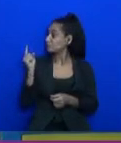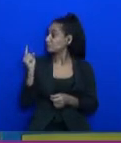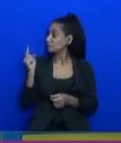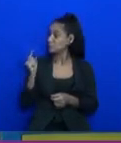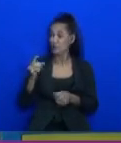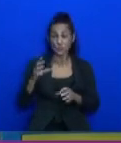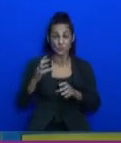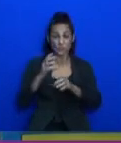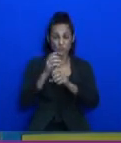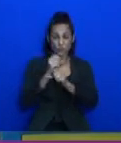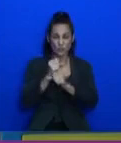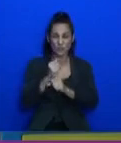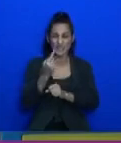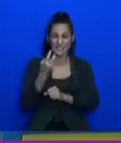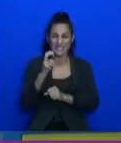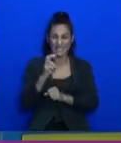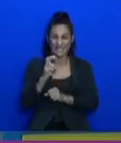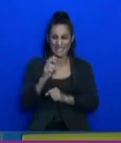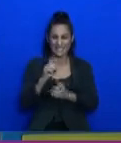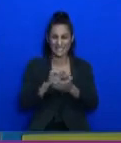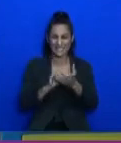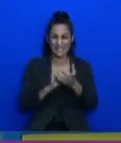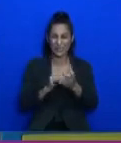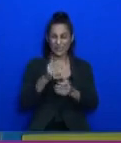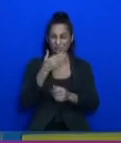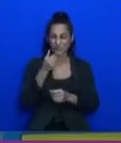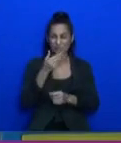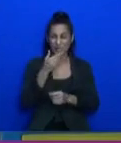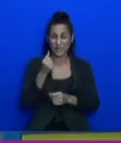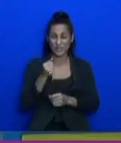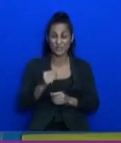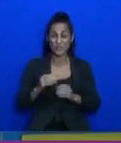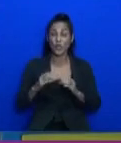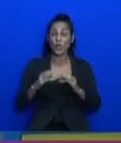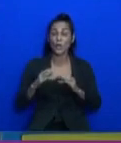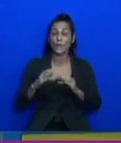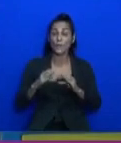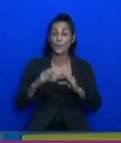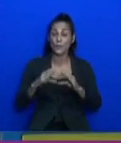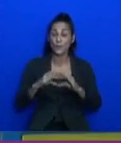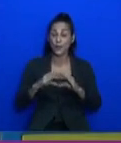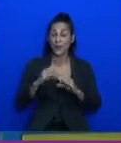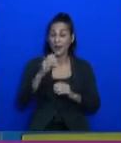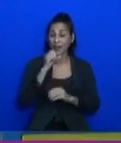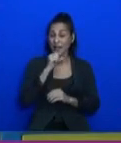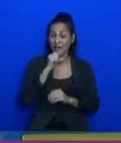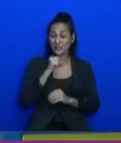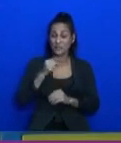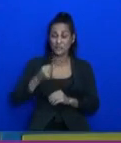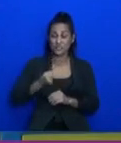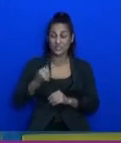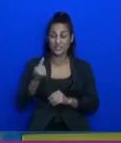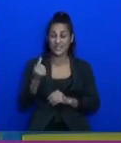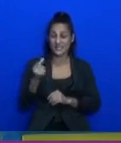Num total de 15 da Lotofácil. Bola laranja número 19.